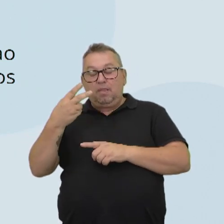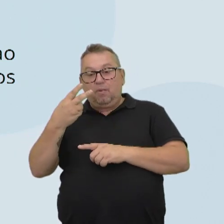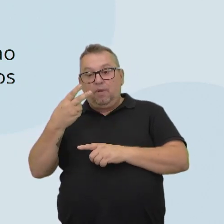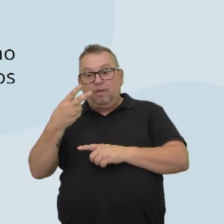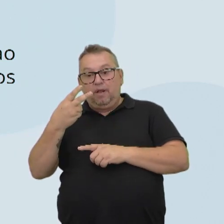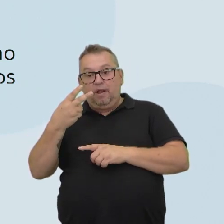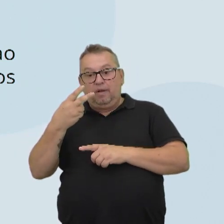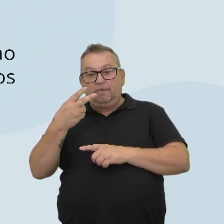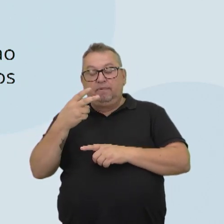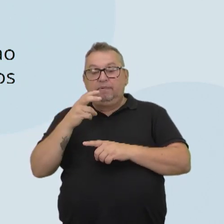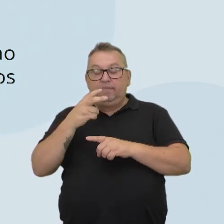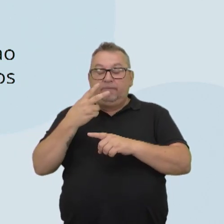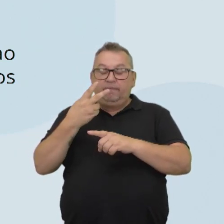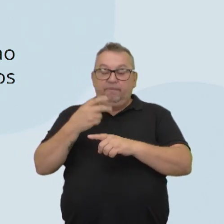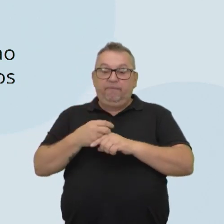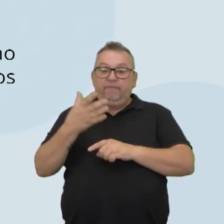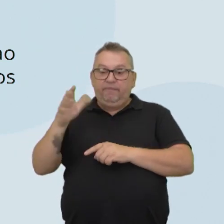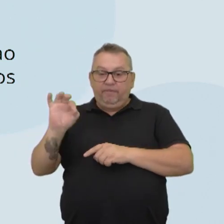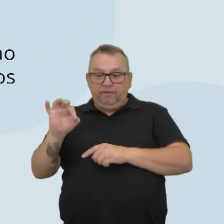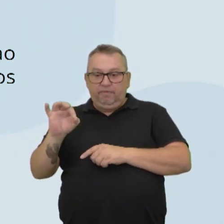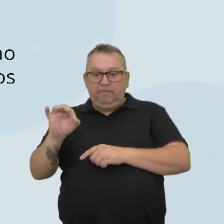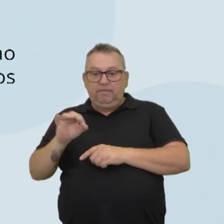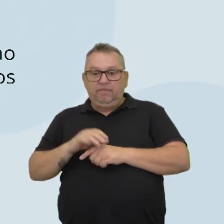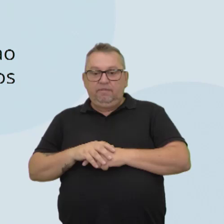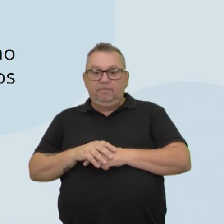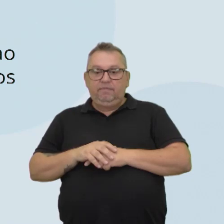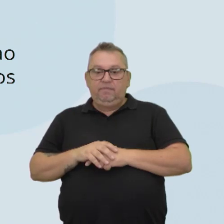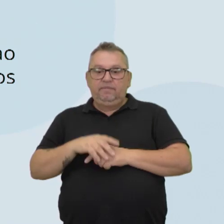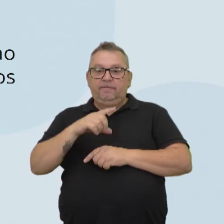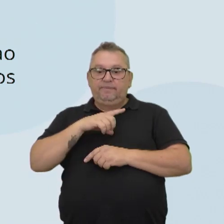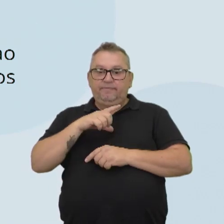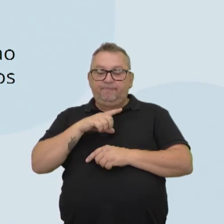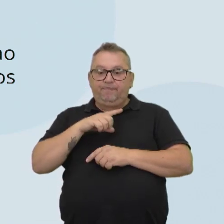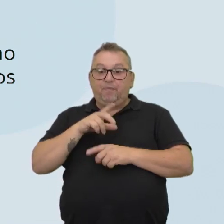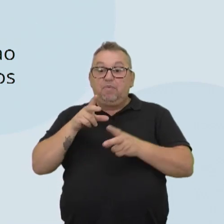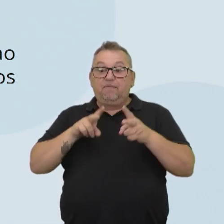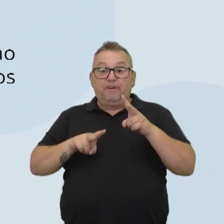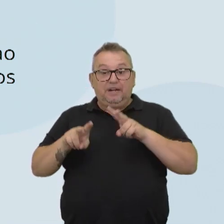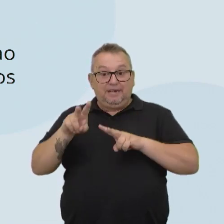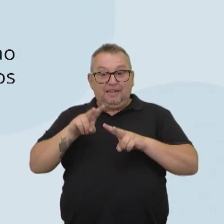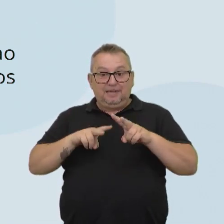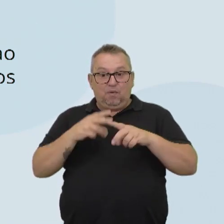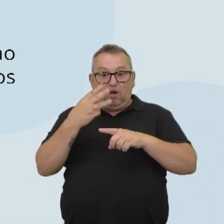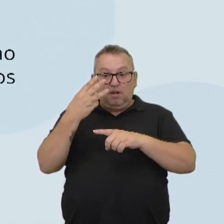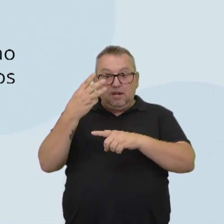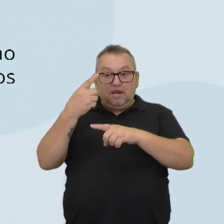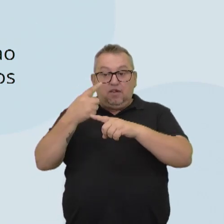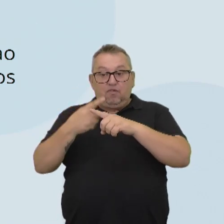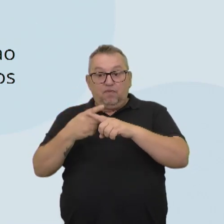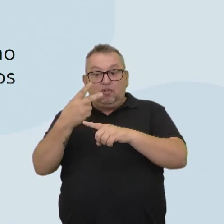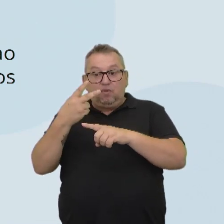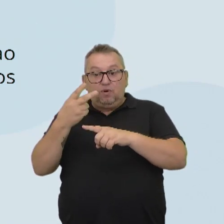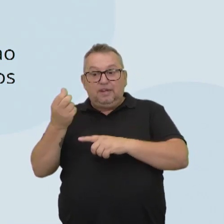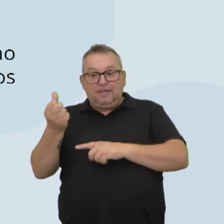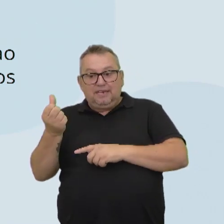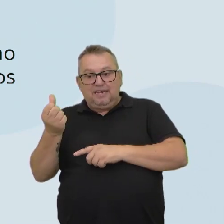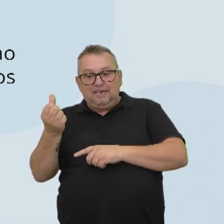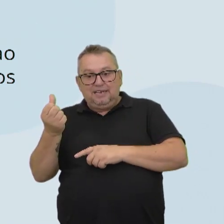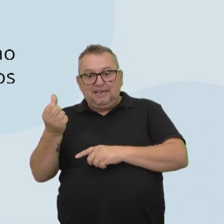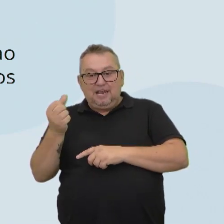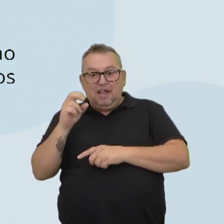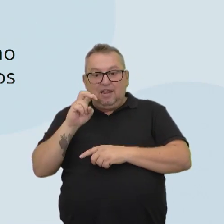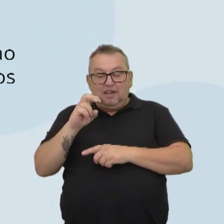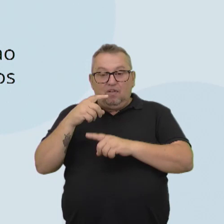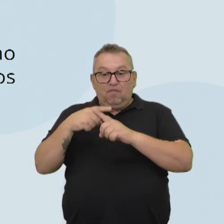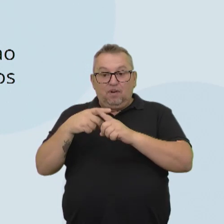você multiplicou o 5 por 2. Então, veja, tá tendo uma variação igualmente aí. Beleza? Show de bola.